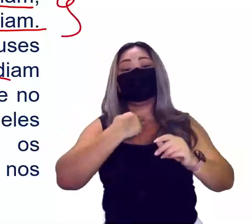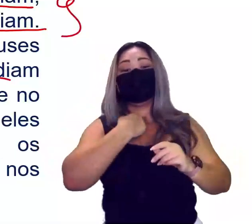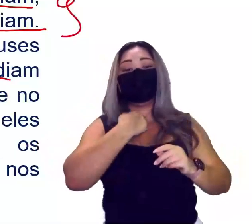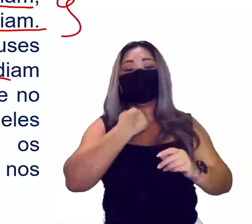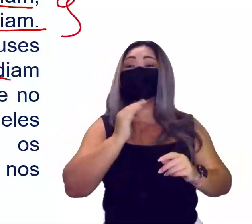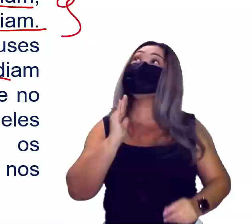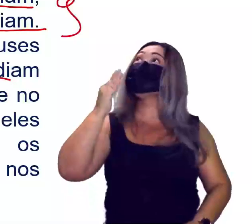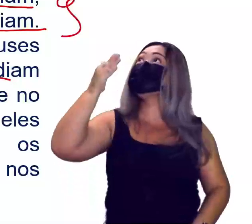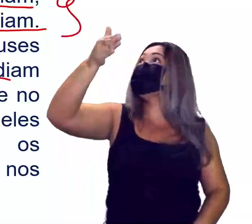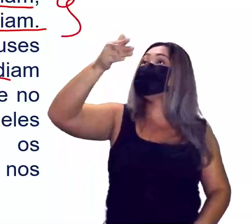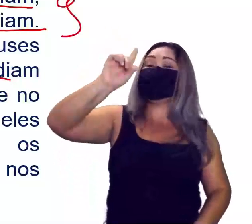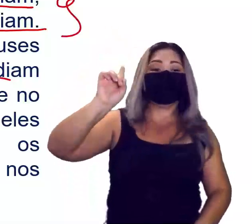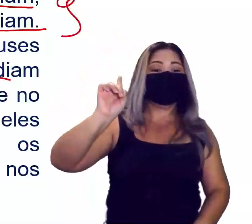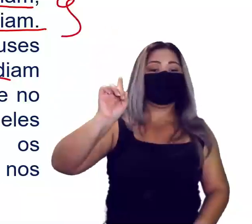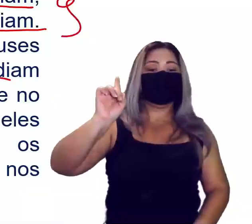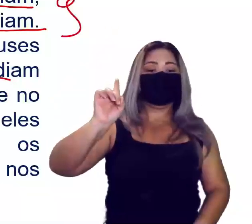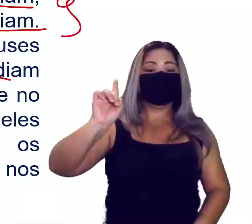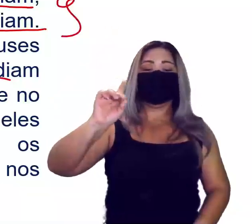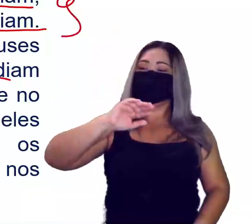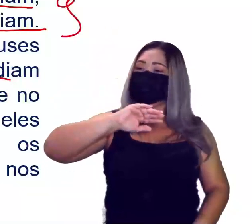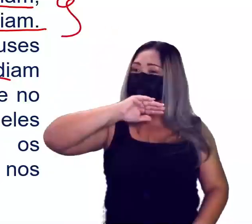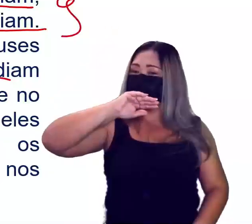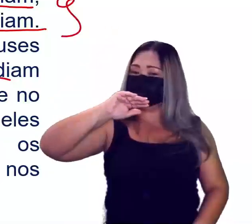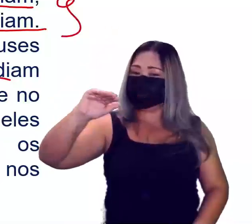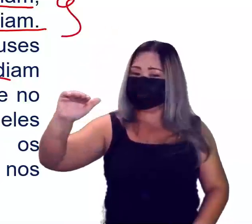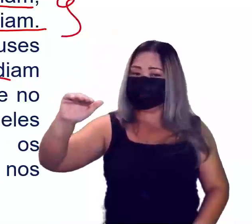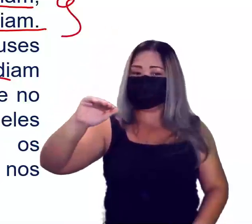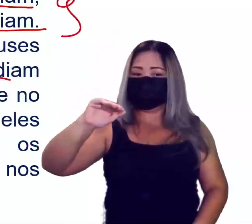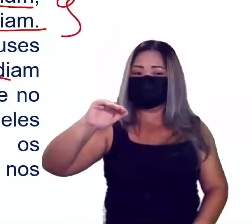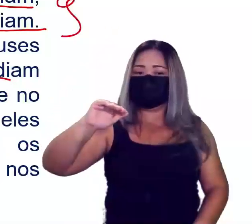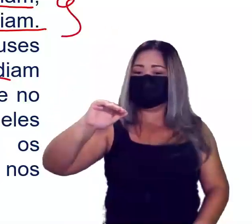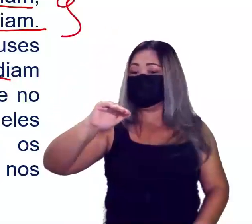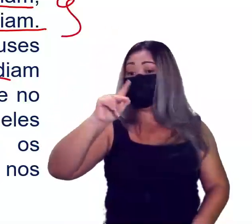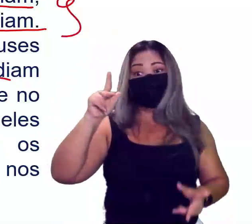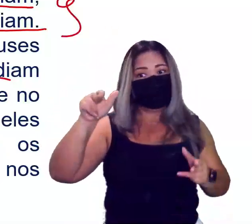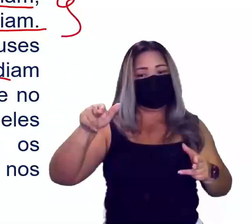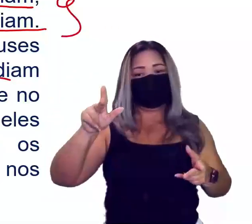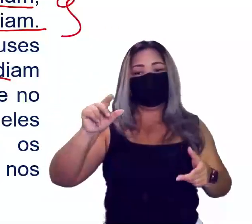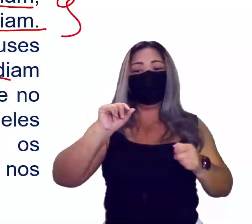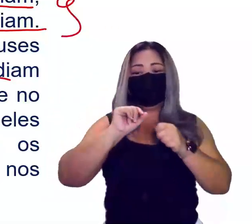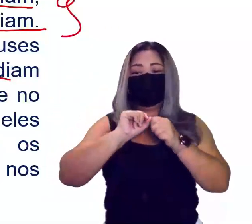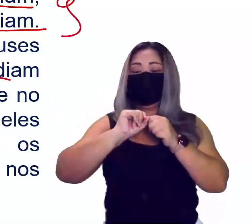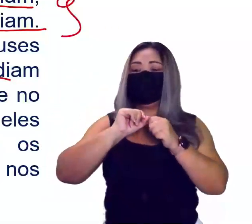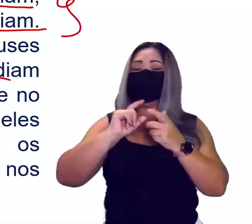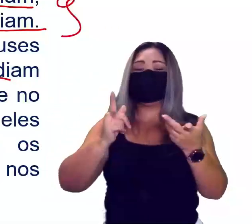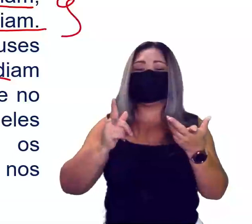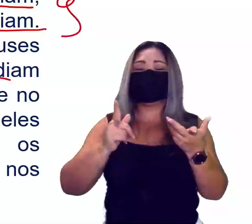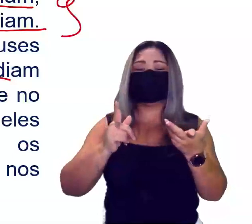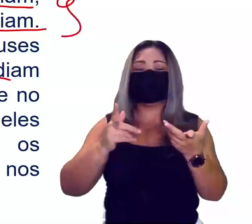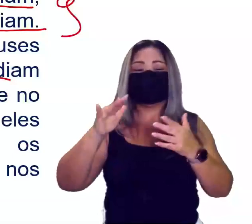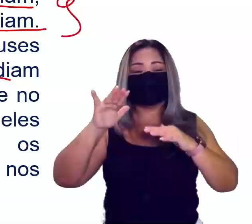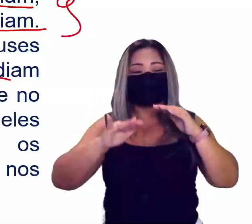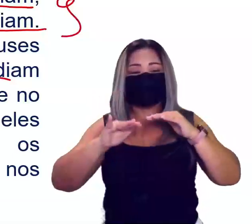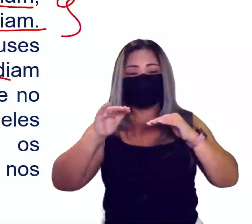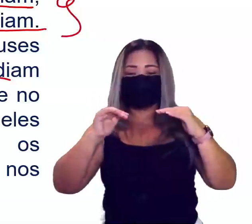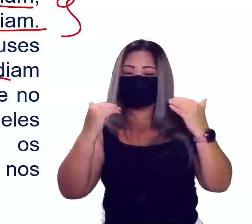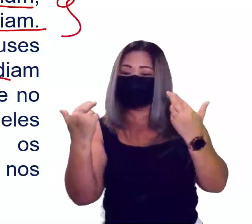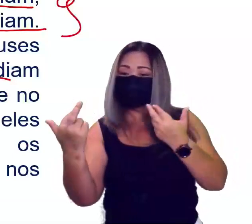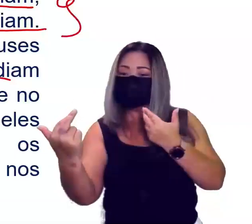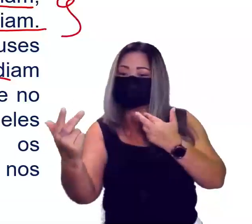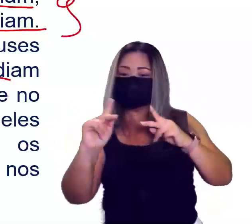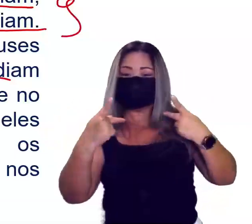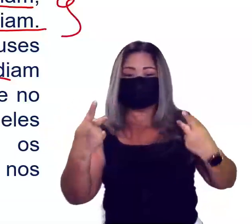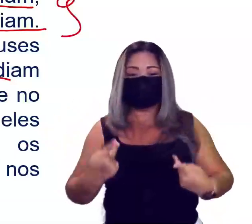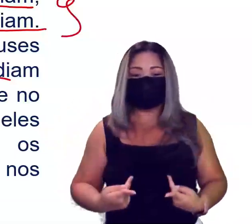podiam habitar num local, uma planície, assim, igual a eles, tinha que estar superior, que estivesse no mesmo nível